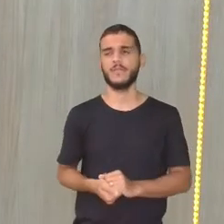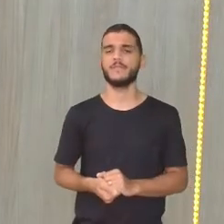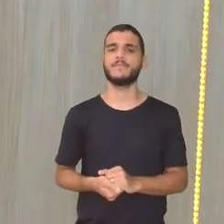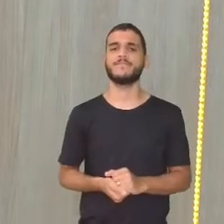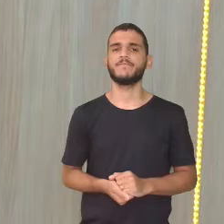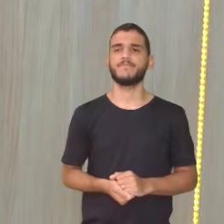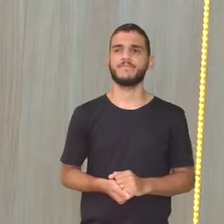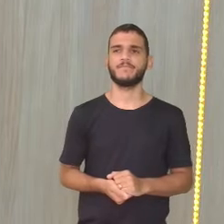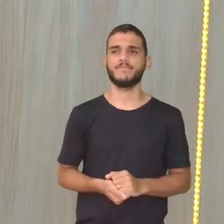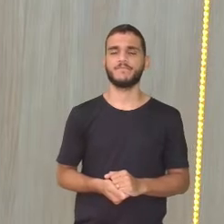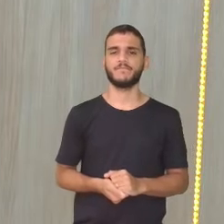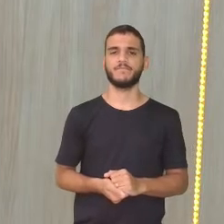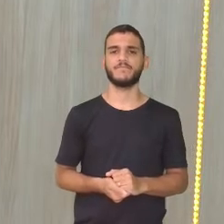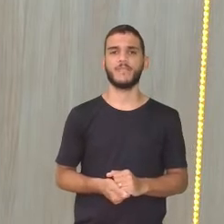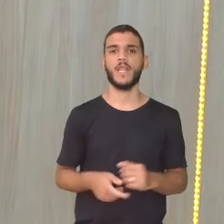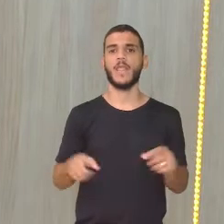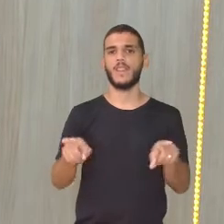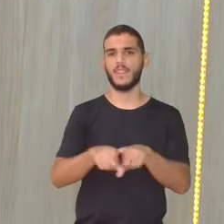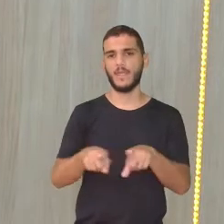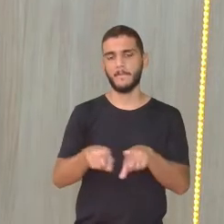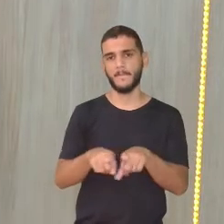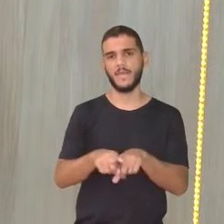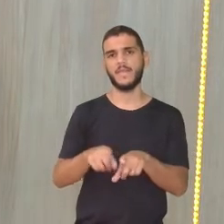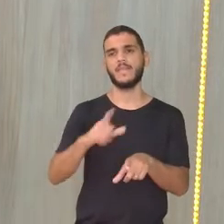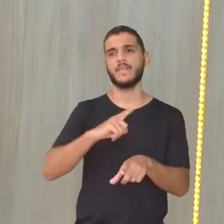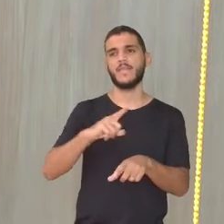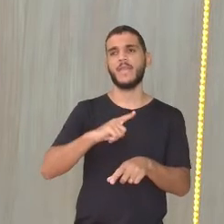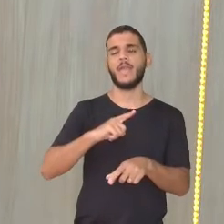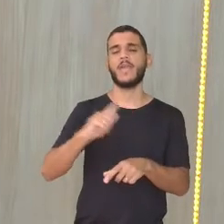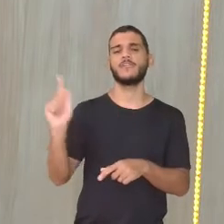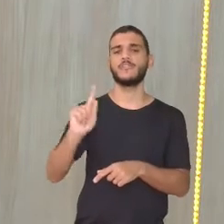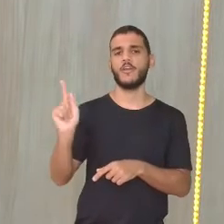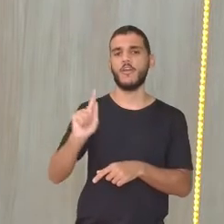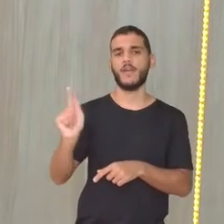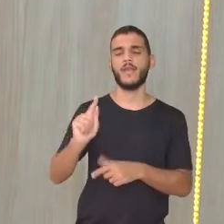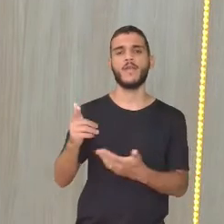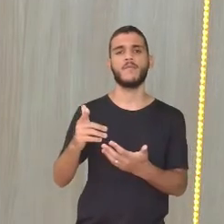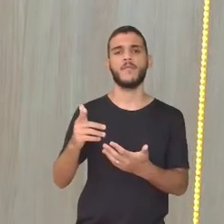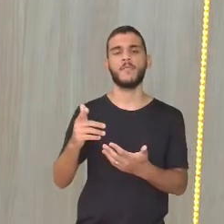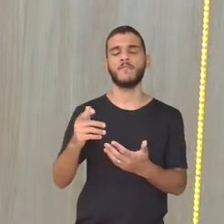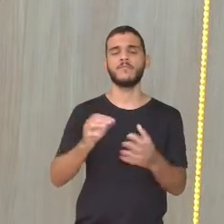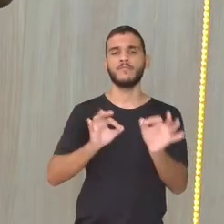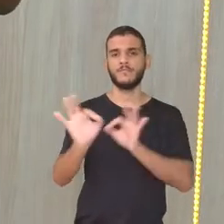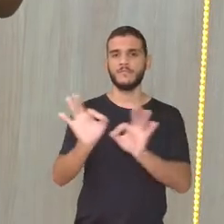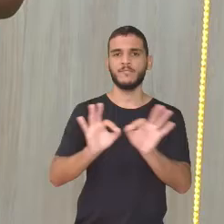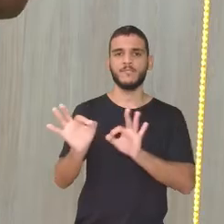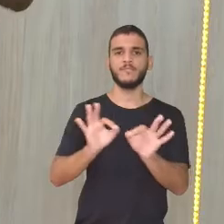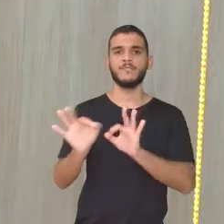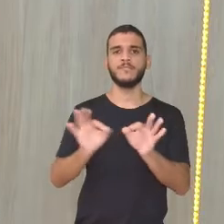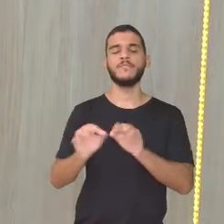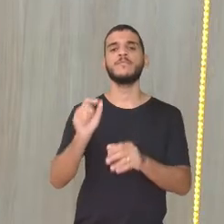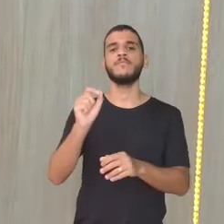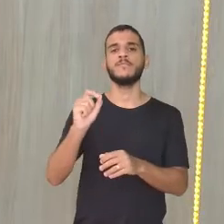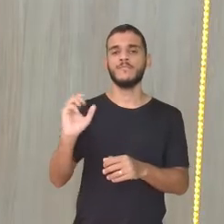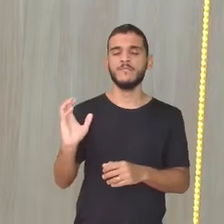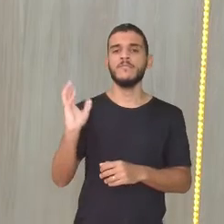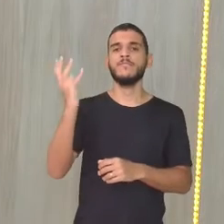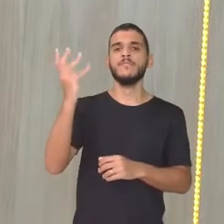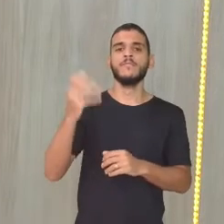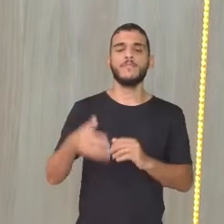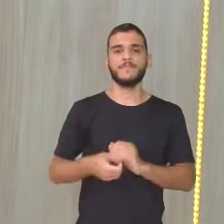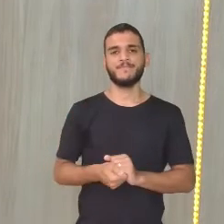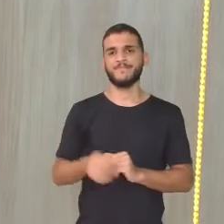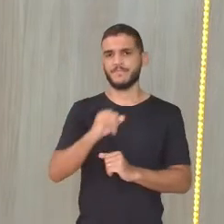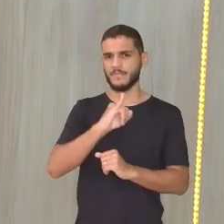mapa, e a escala geográfica, que vai medir aí qualitativamente os fenômenos, beleza? Se não